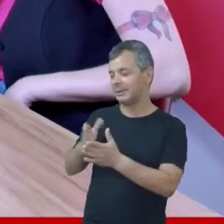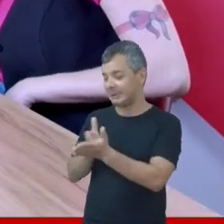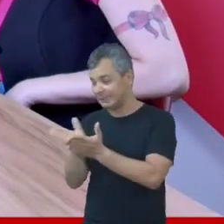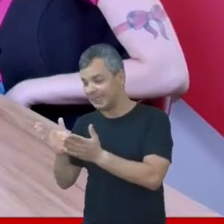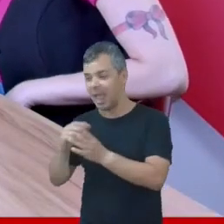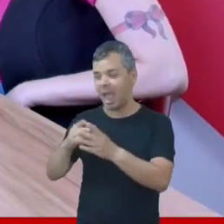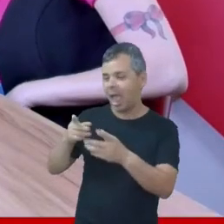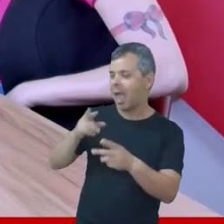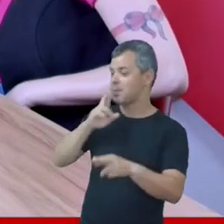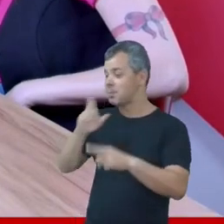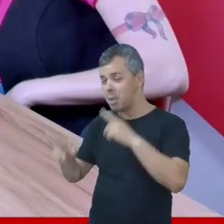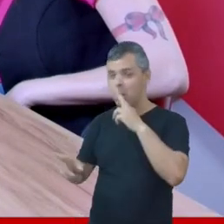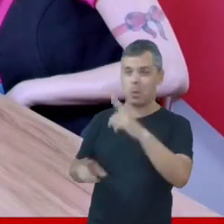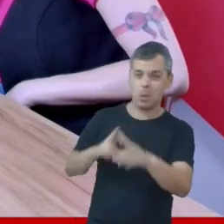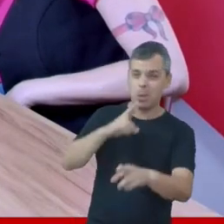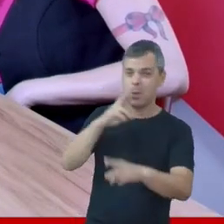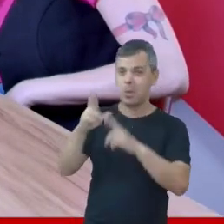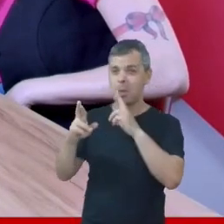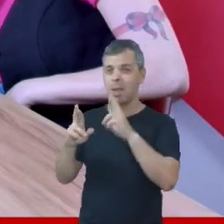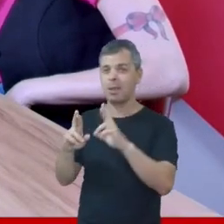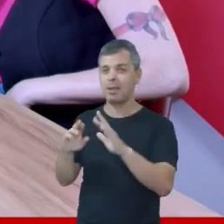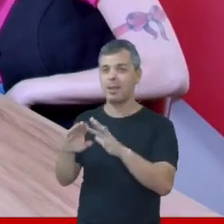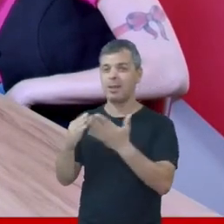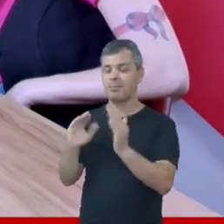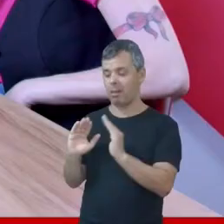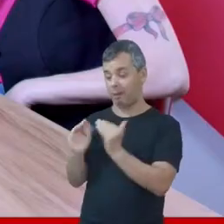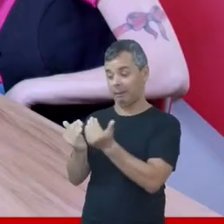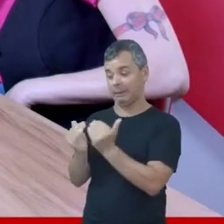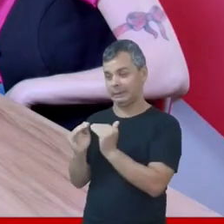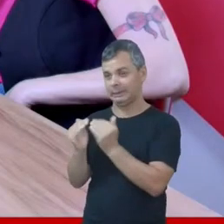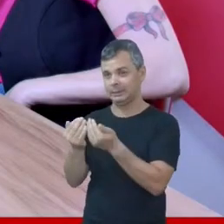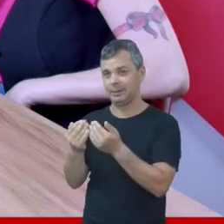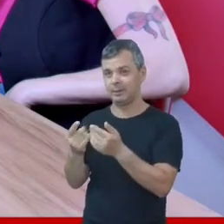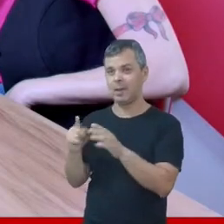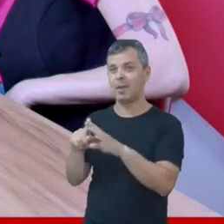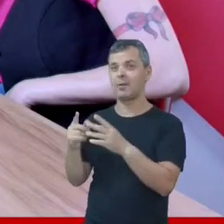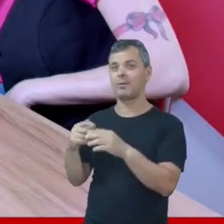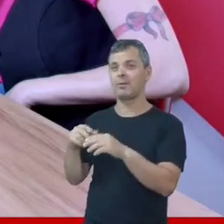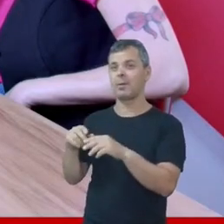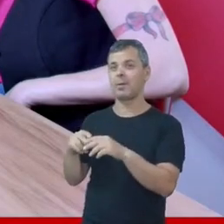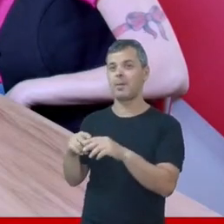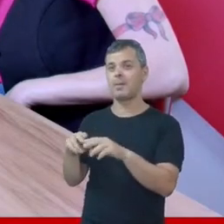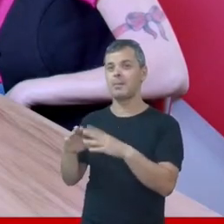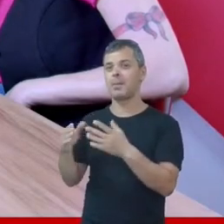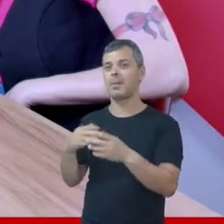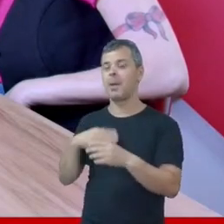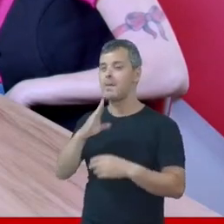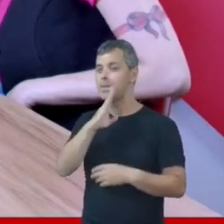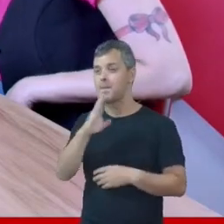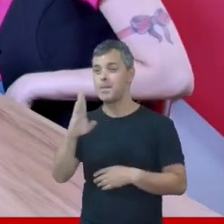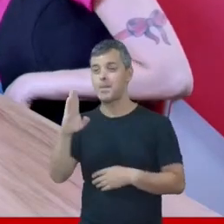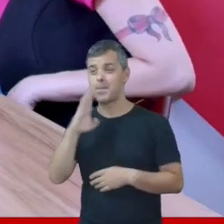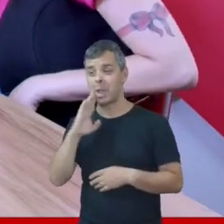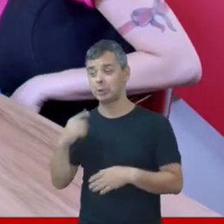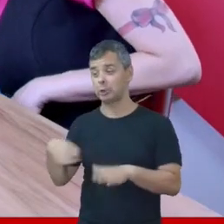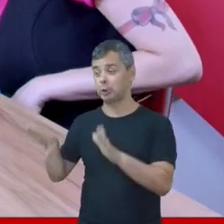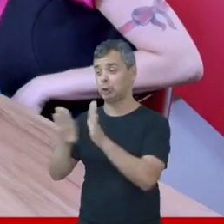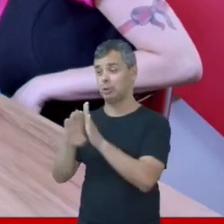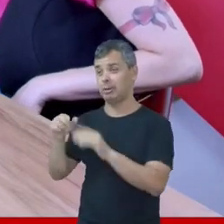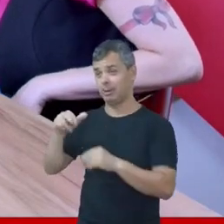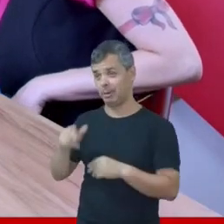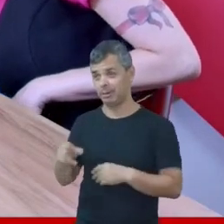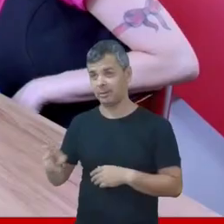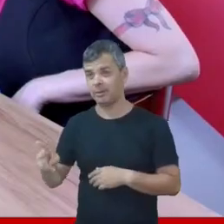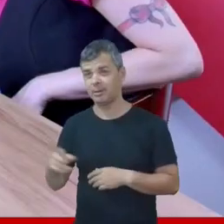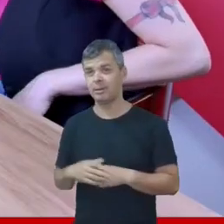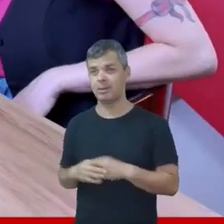aqui, né? Ver o Peso foi fechando, foi escurecendo. Vamos para outro bar. Fomos. Chegando lá... Continuou,